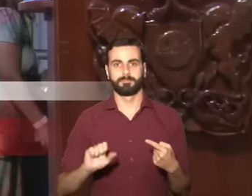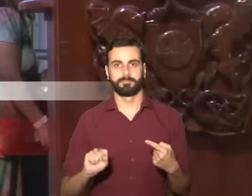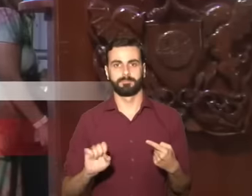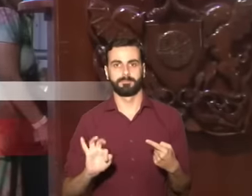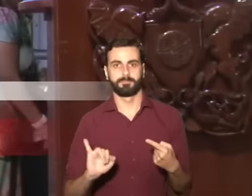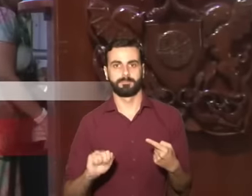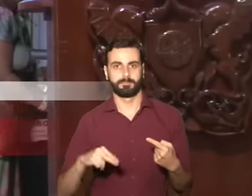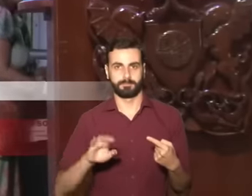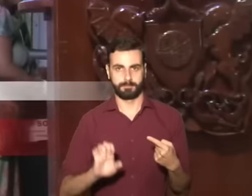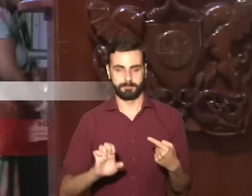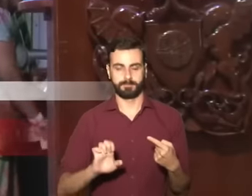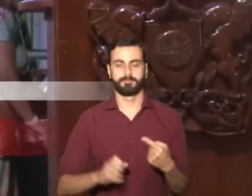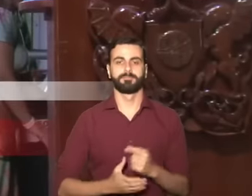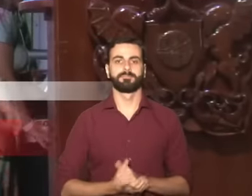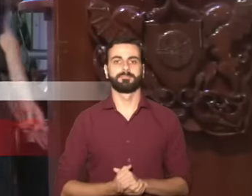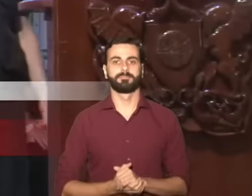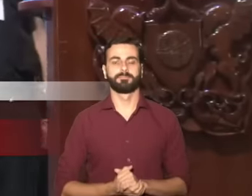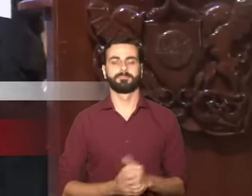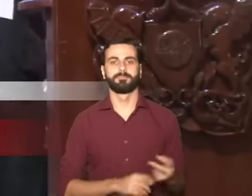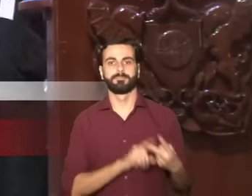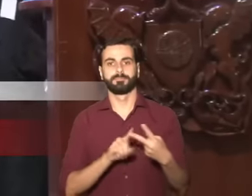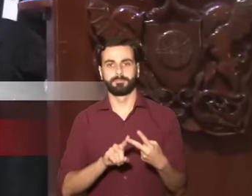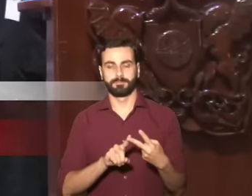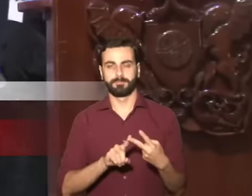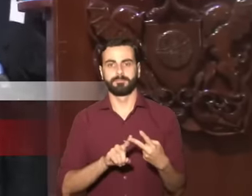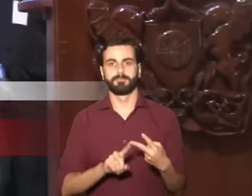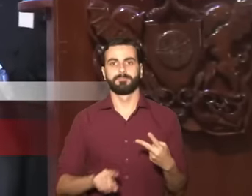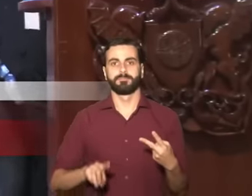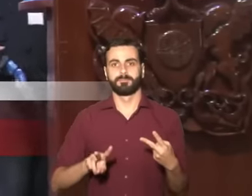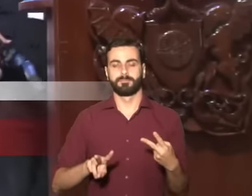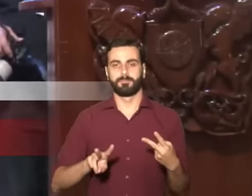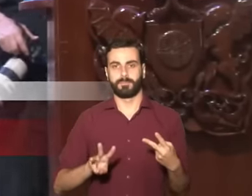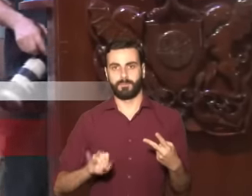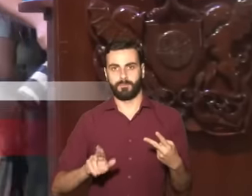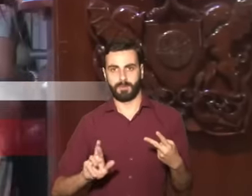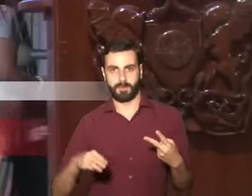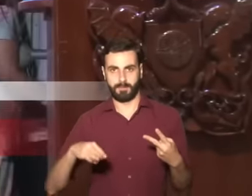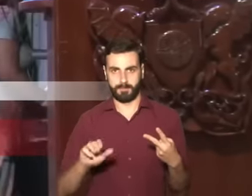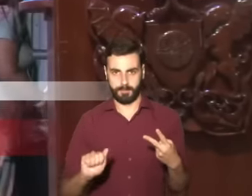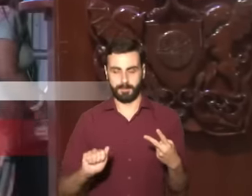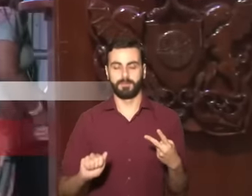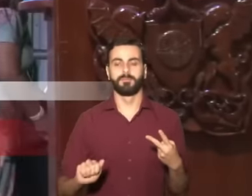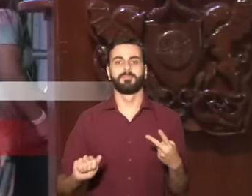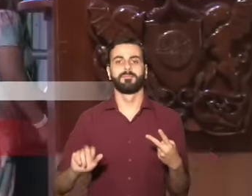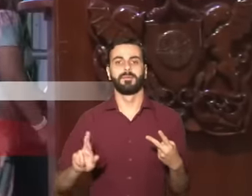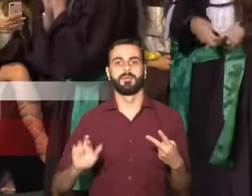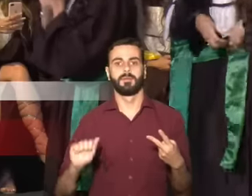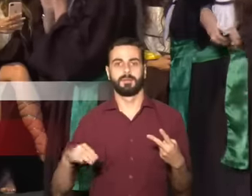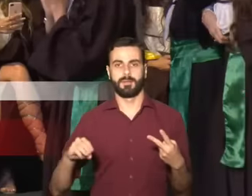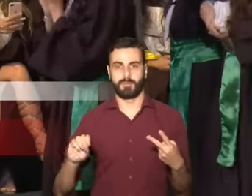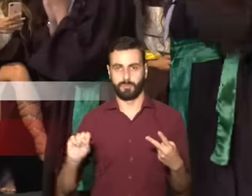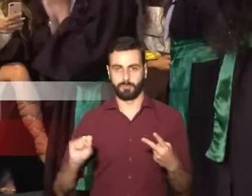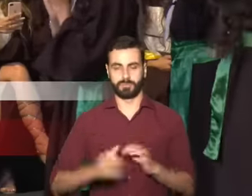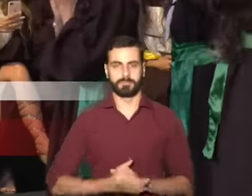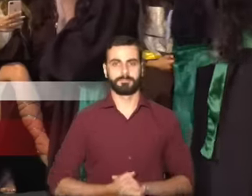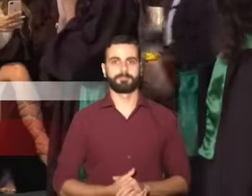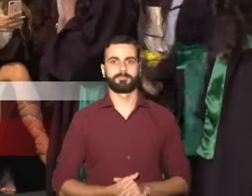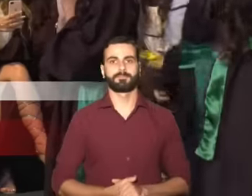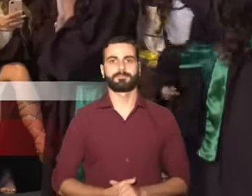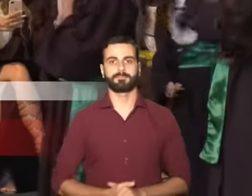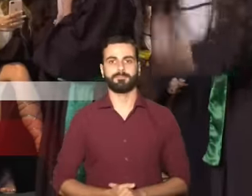Cristiane Maria Nobre e Rita de Cássia Beren Ramos Pereira.